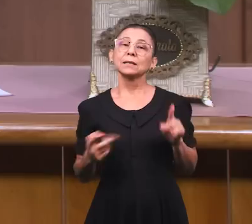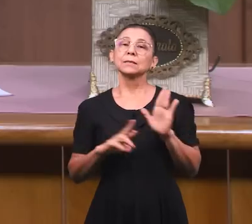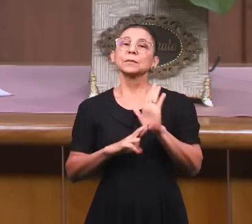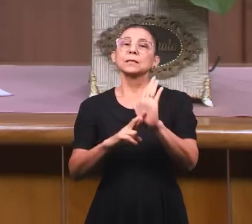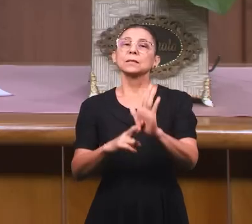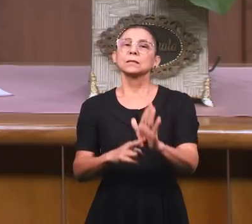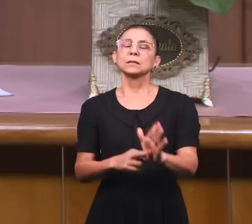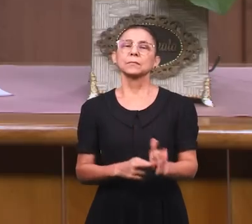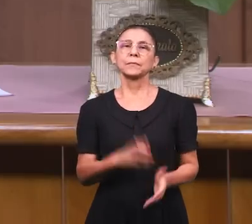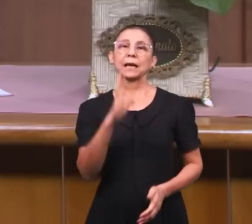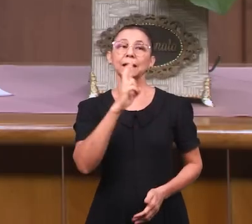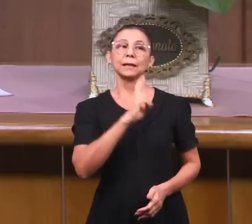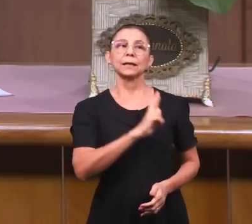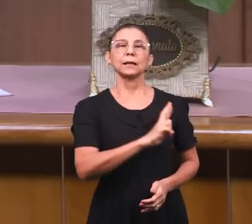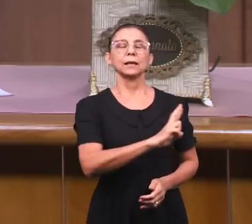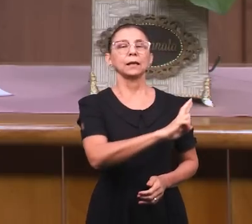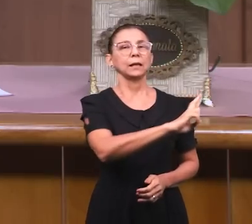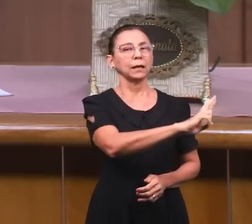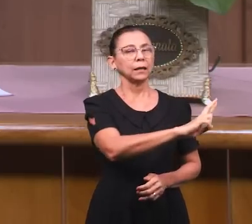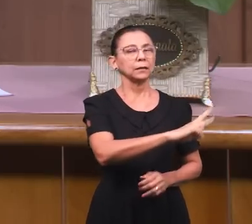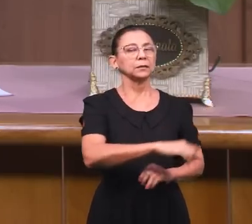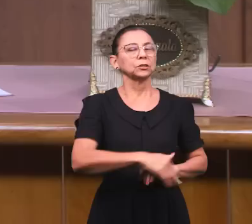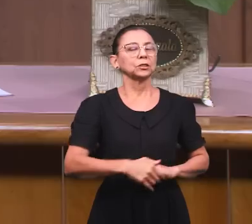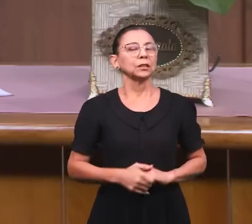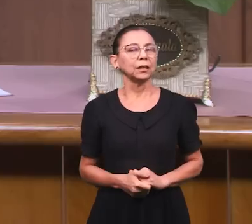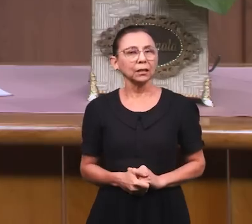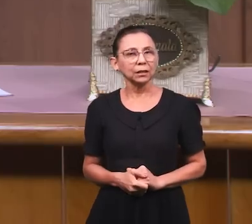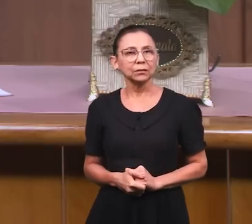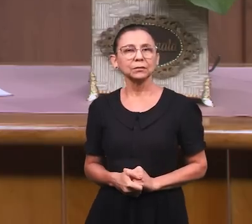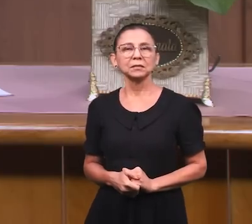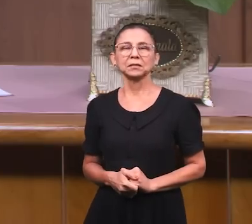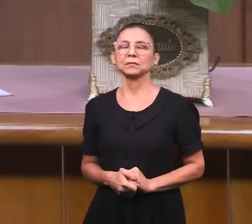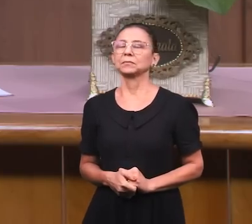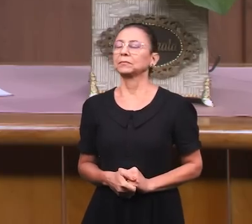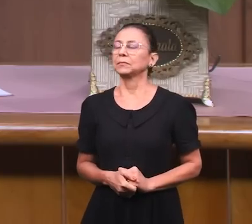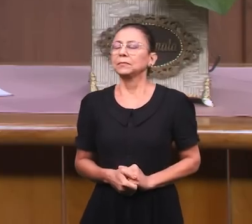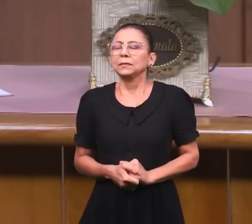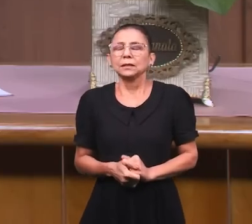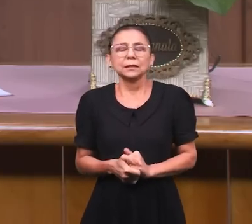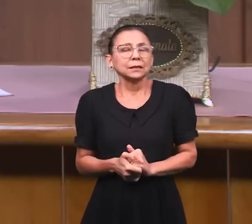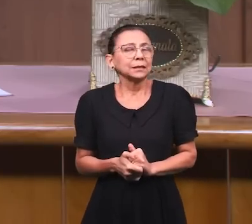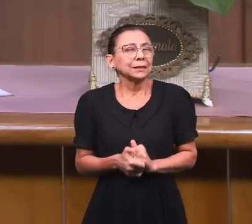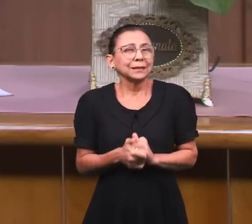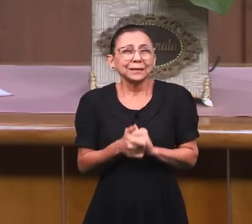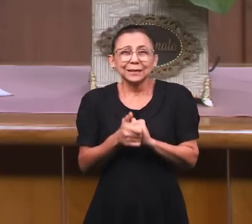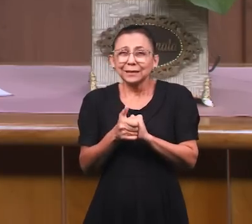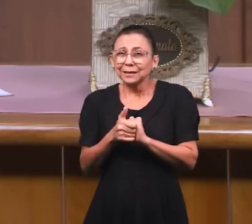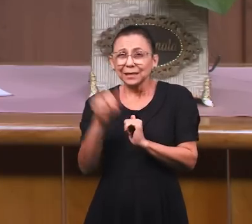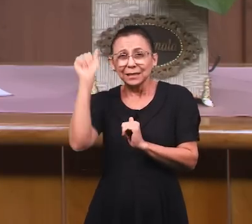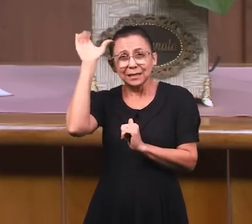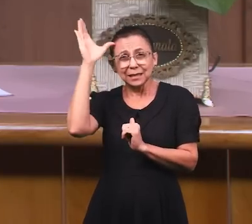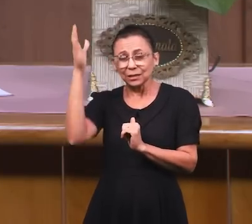teologia, até a preparação dos artifícios para o culto, toda a liturgia, nada disso pode valer